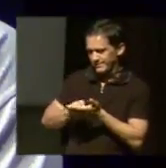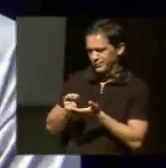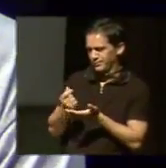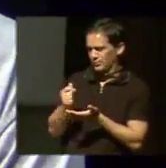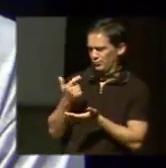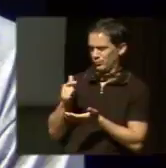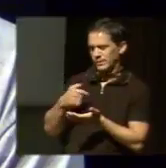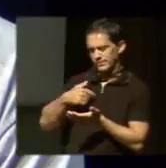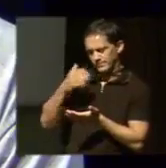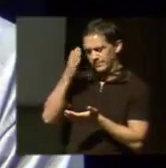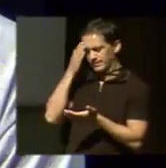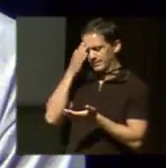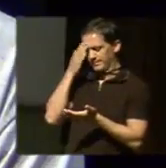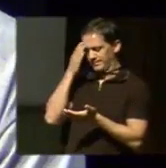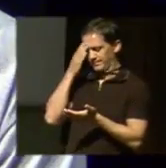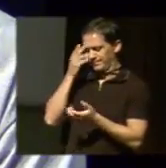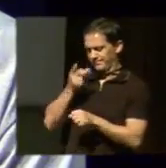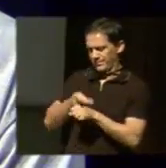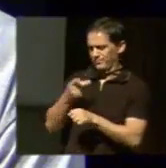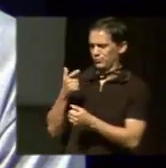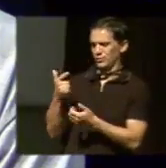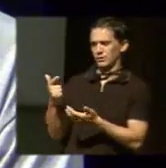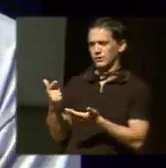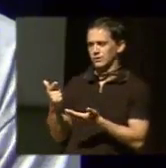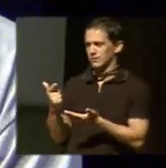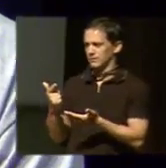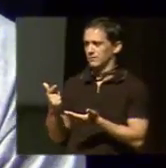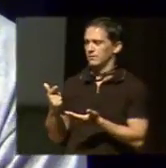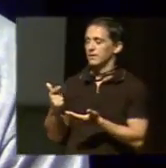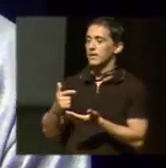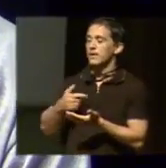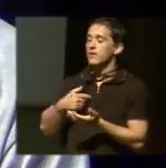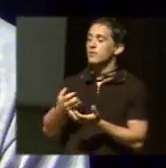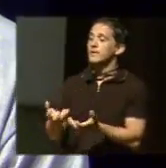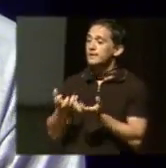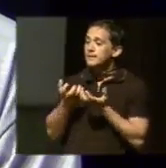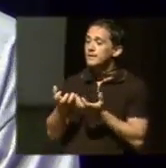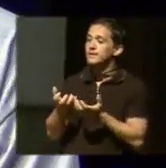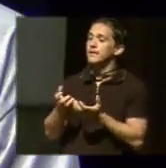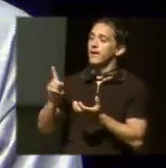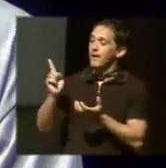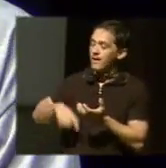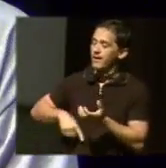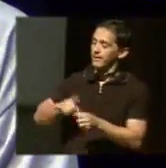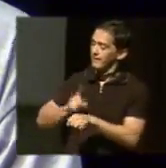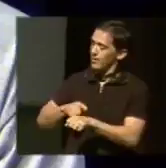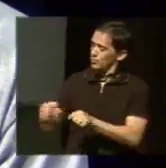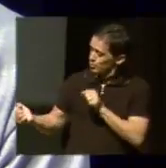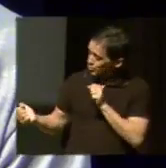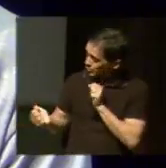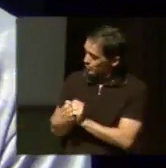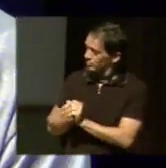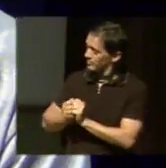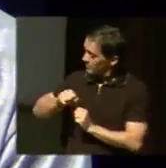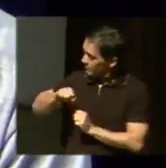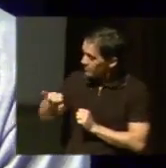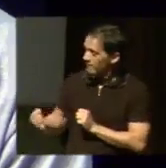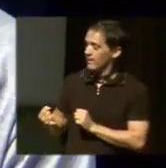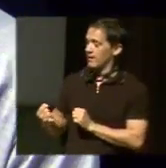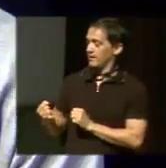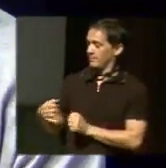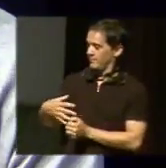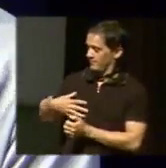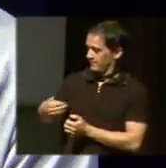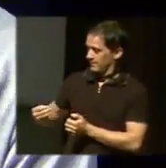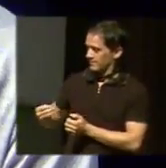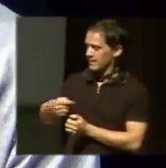premiado não estava premiado. O que eu queria era mais tempo com você, meu filho. Eu